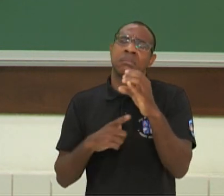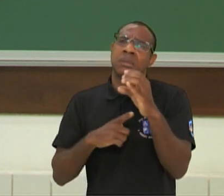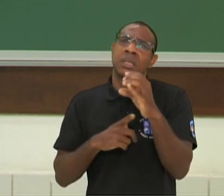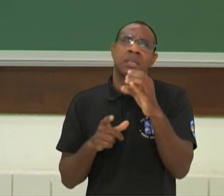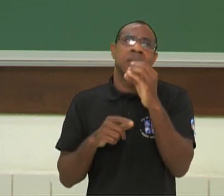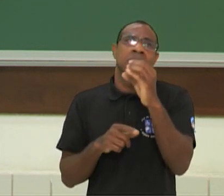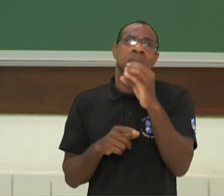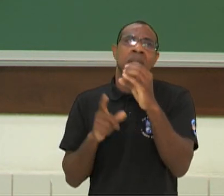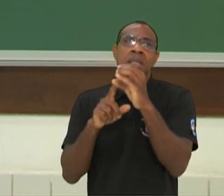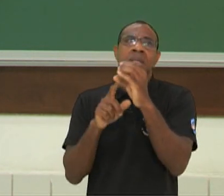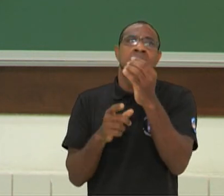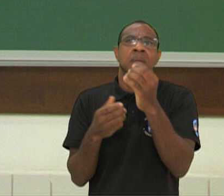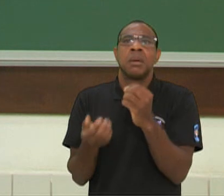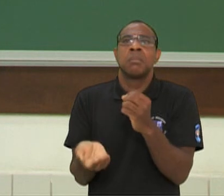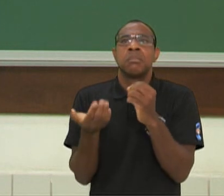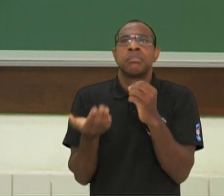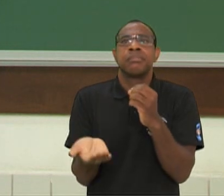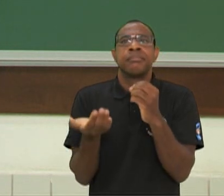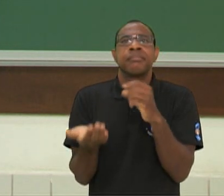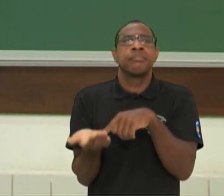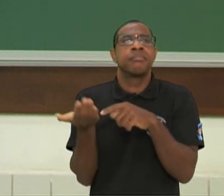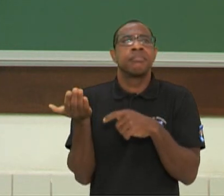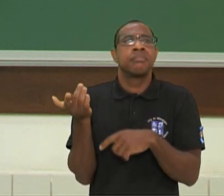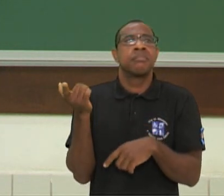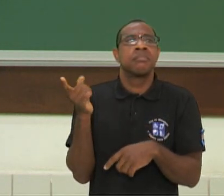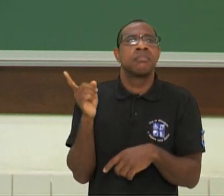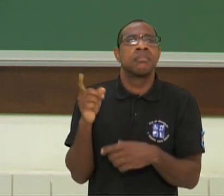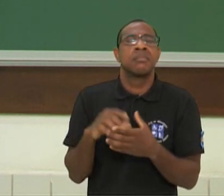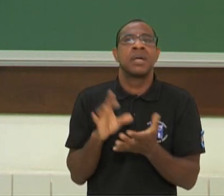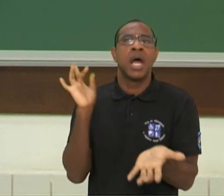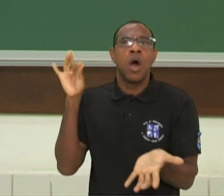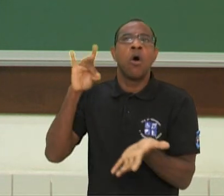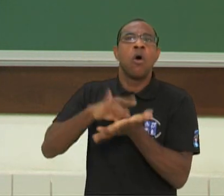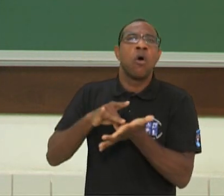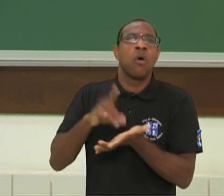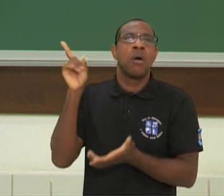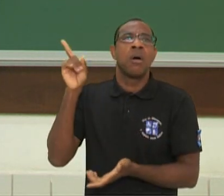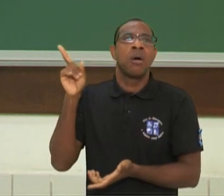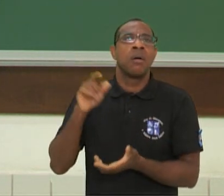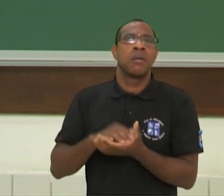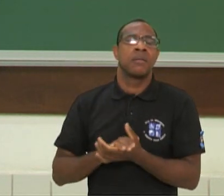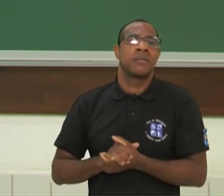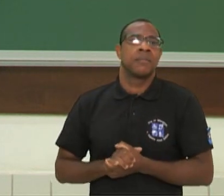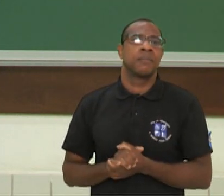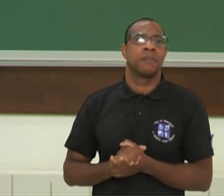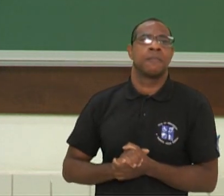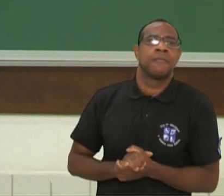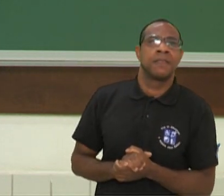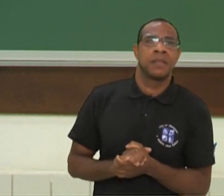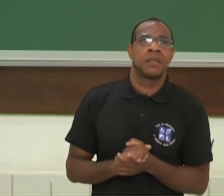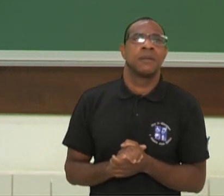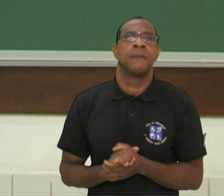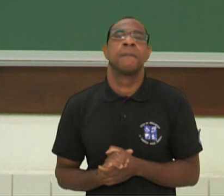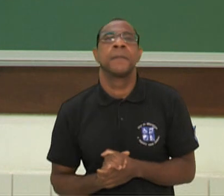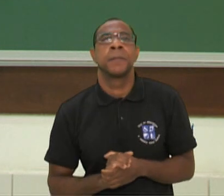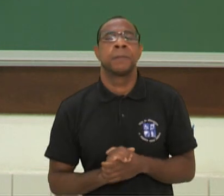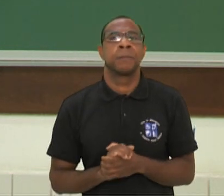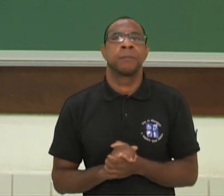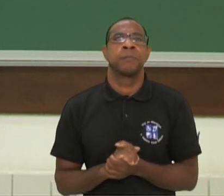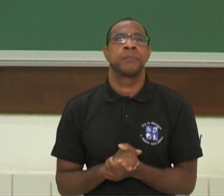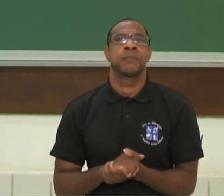são bolinhas mais lentas. Então a bola oficial ela vai ter sempre essa cor aqui amarela que ajuda a visualização para